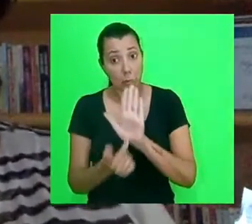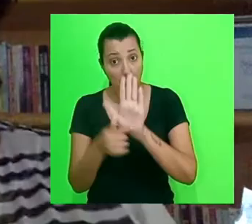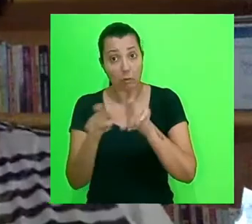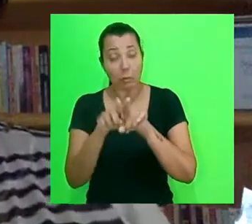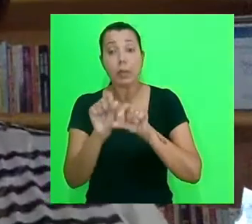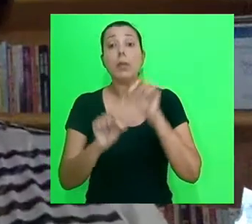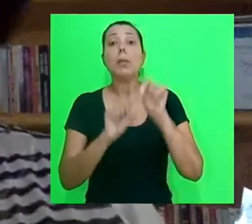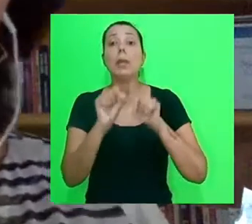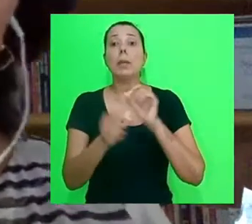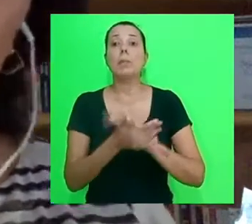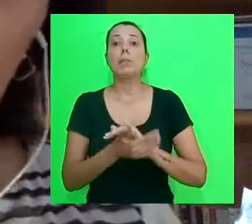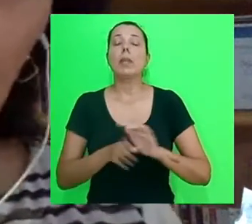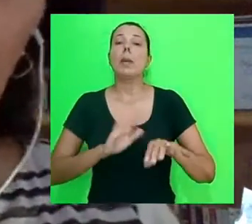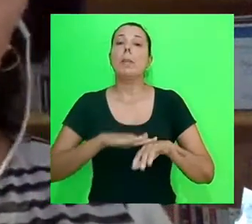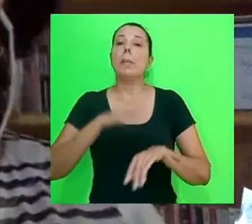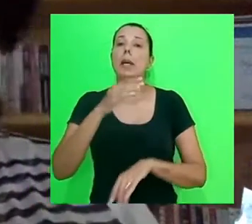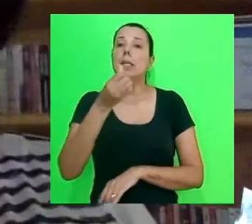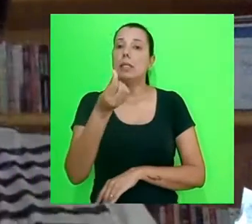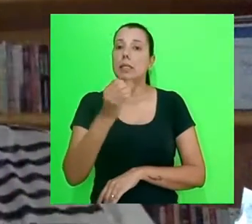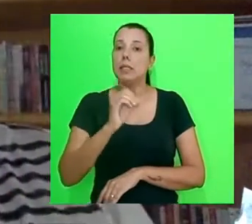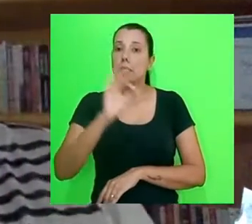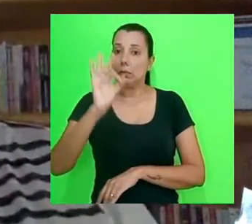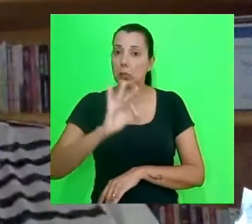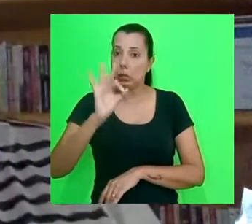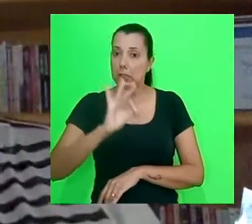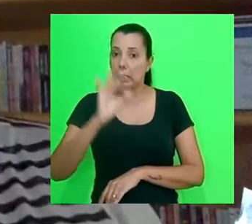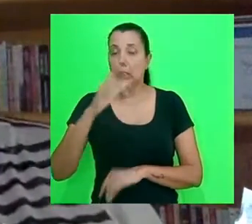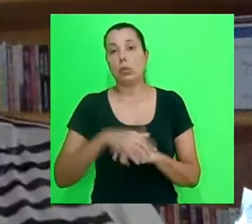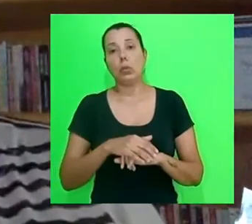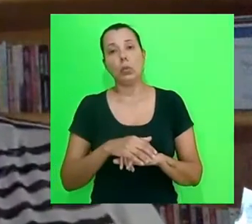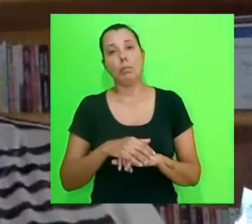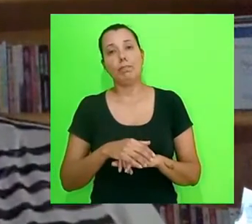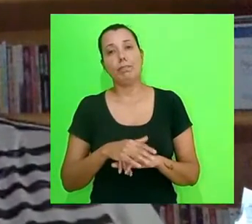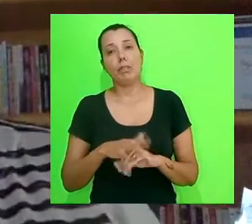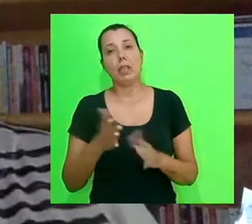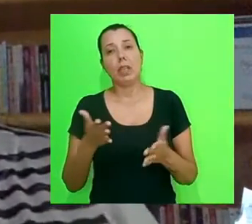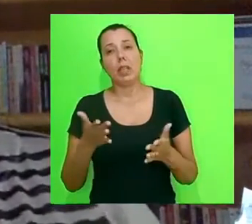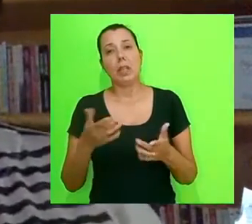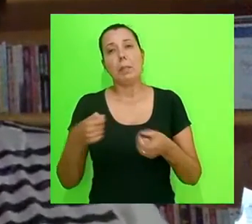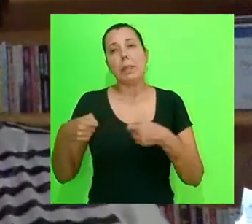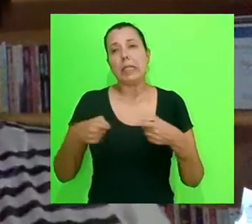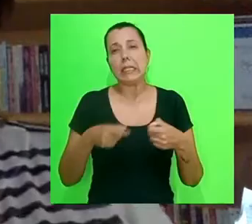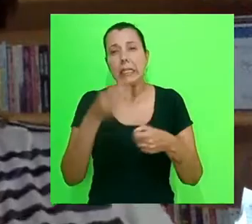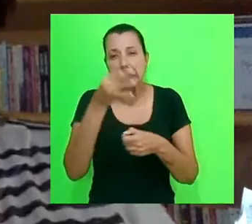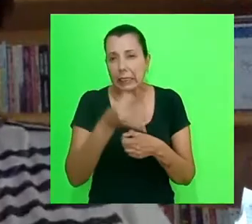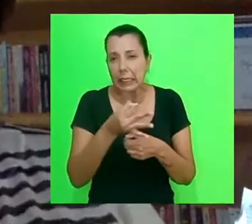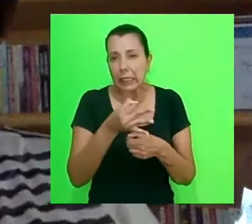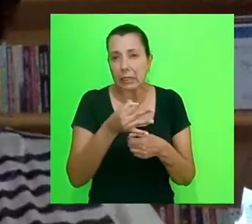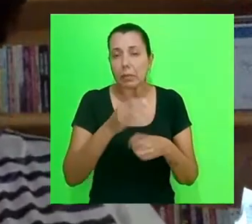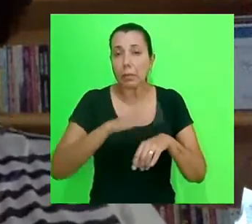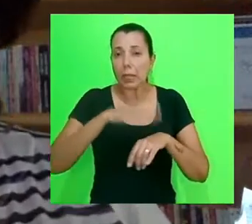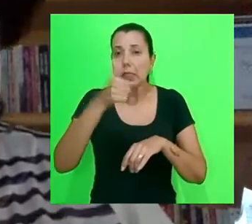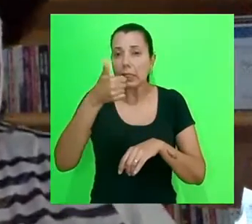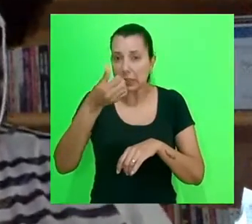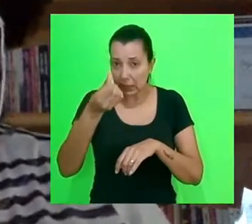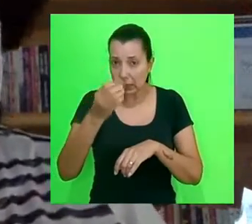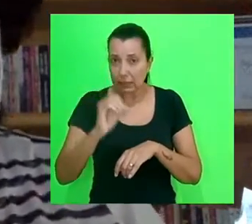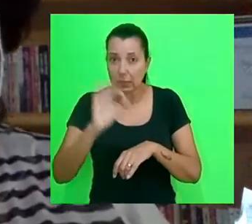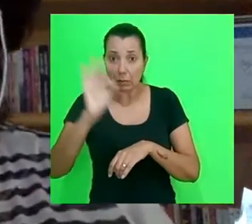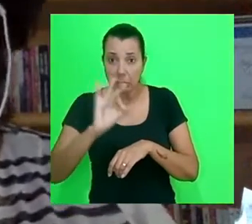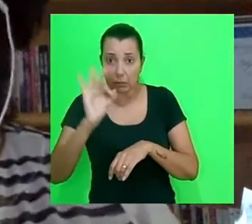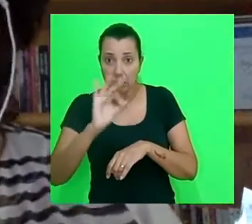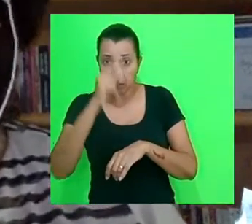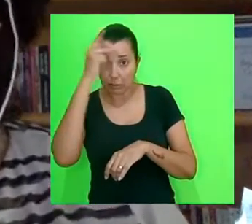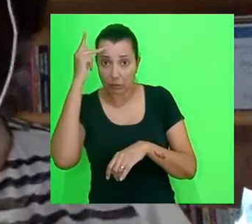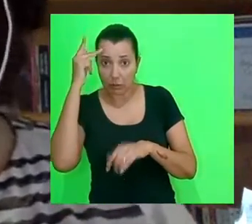à Covid, sejam enfermeiras, sejam técnicas em saúde, agentes, né, da área da